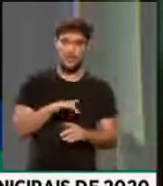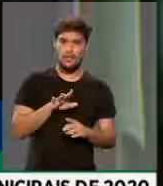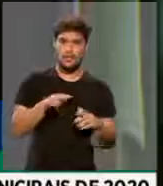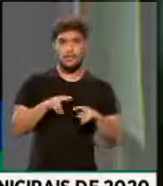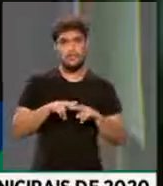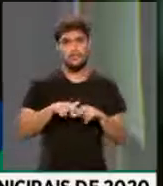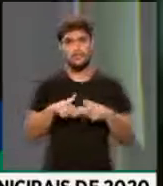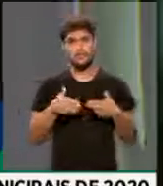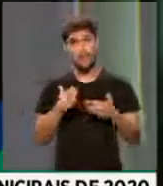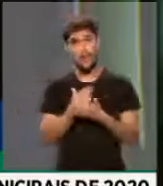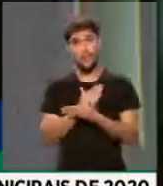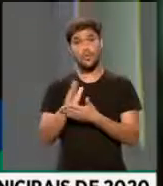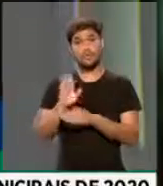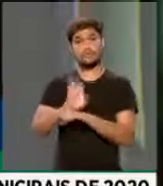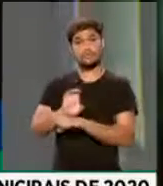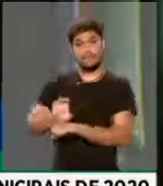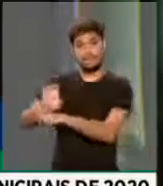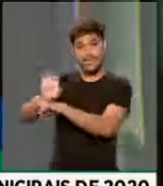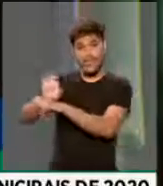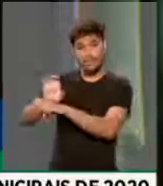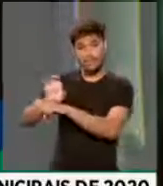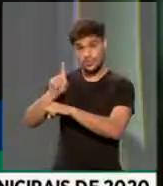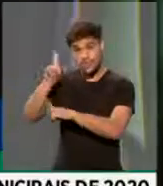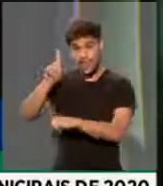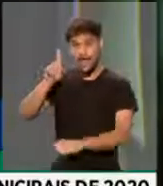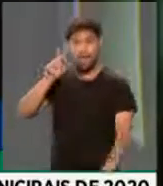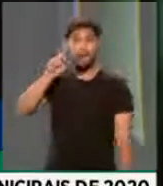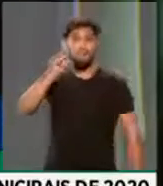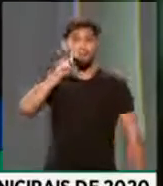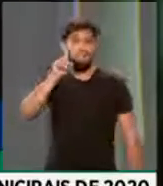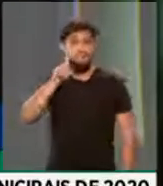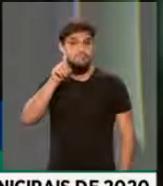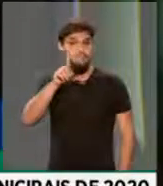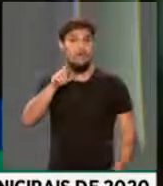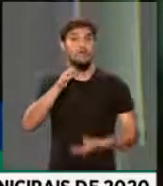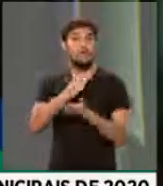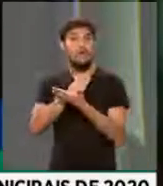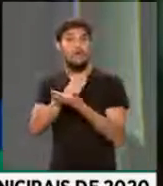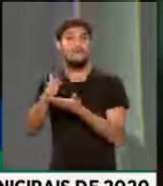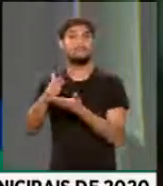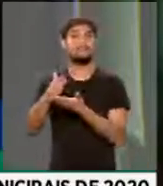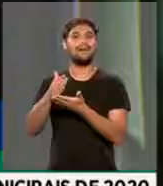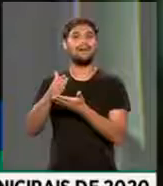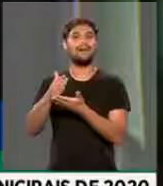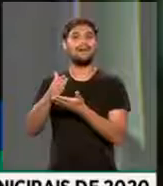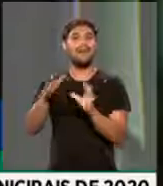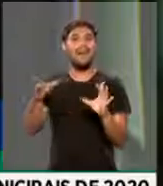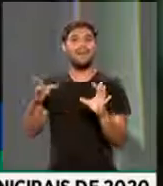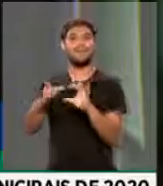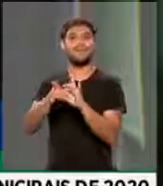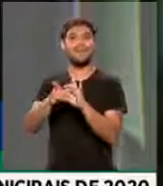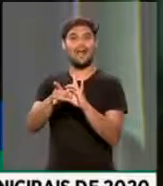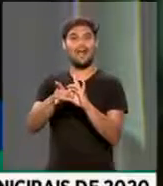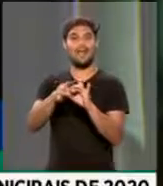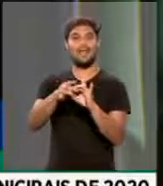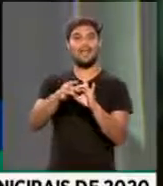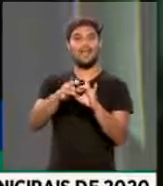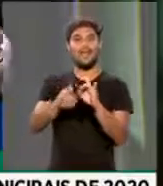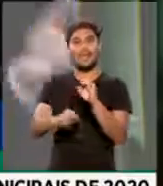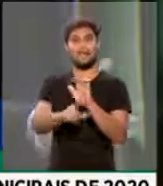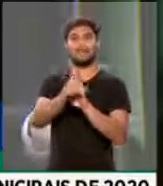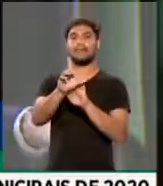acaso, alguns estados norte-americanos estão começando a disciplinar relações trabalhistas